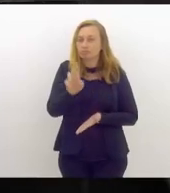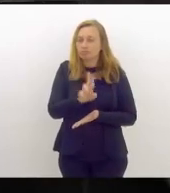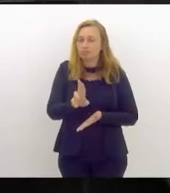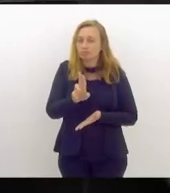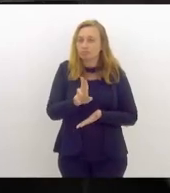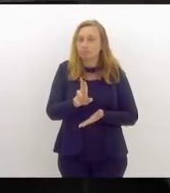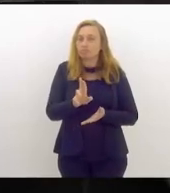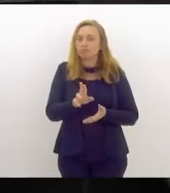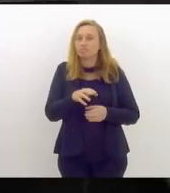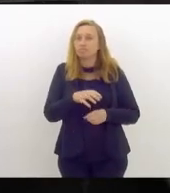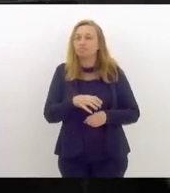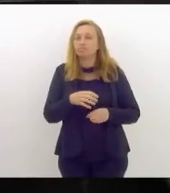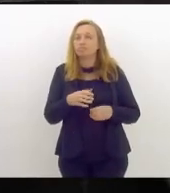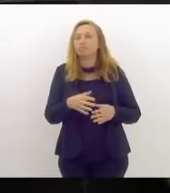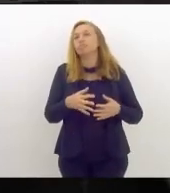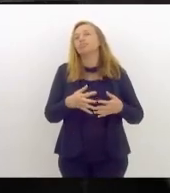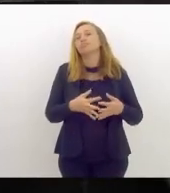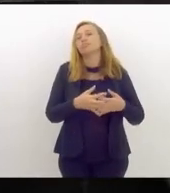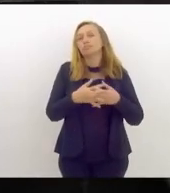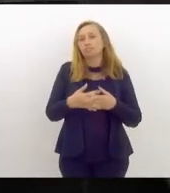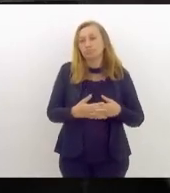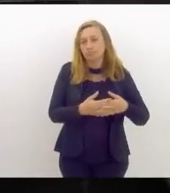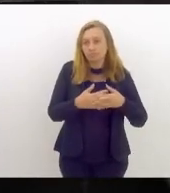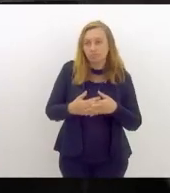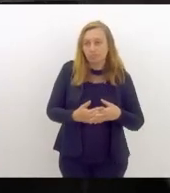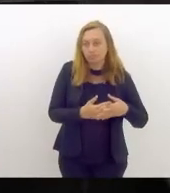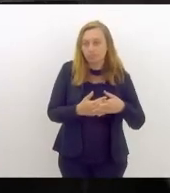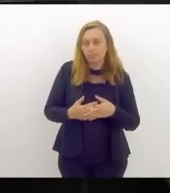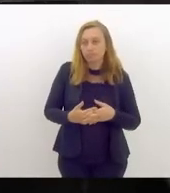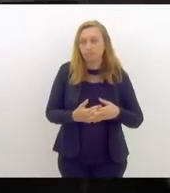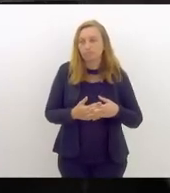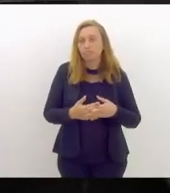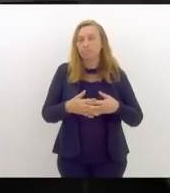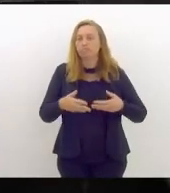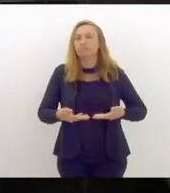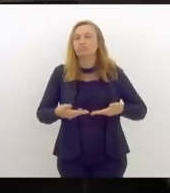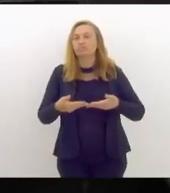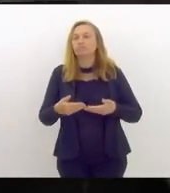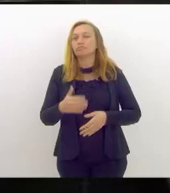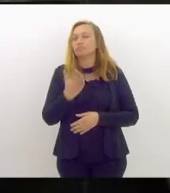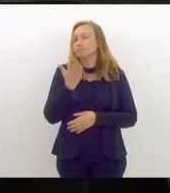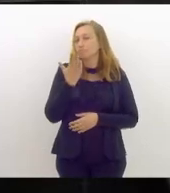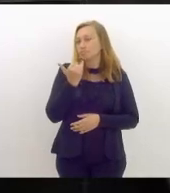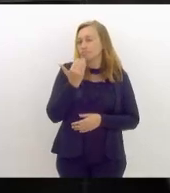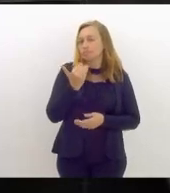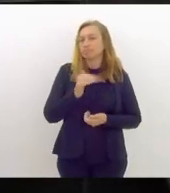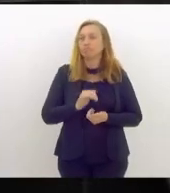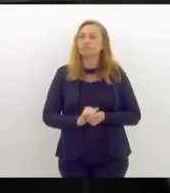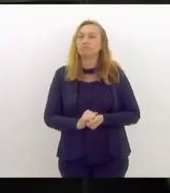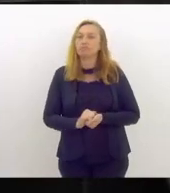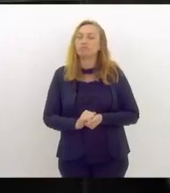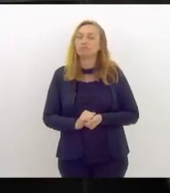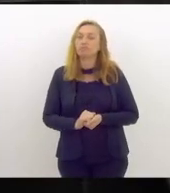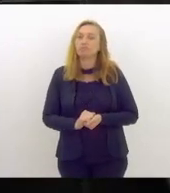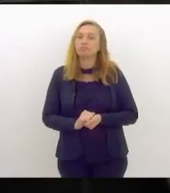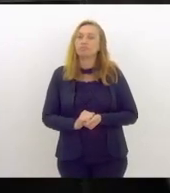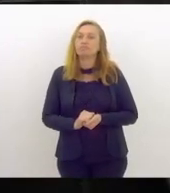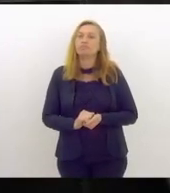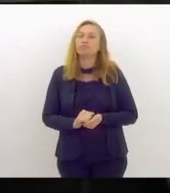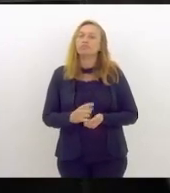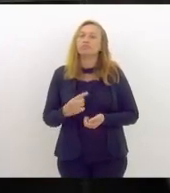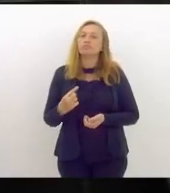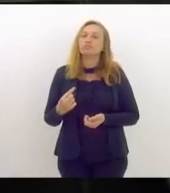grande transporte de alimento, que é utilizado hoje pelo transporte de bens hoje no nosso